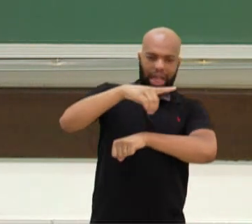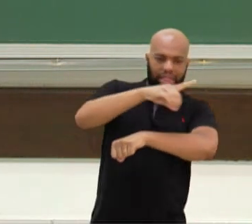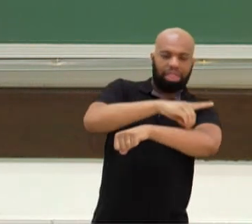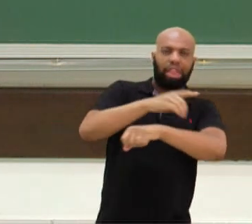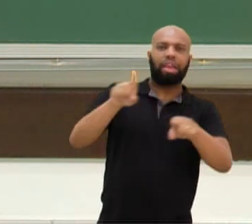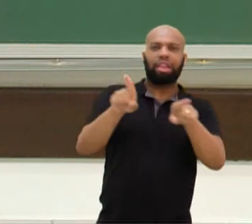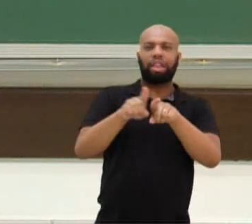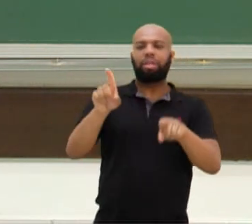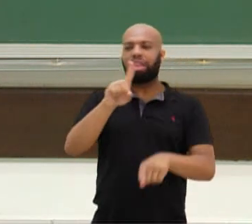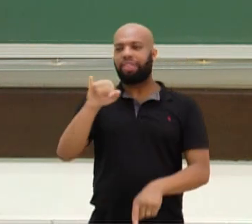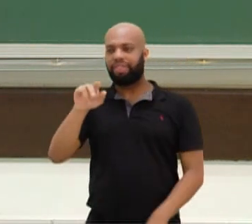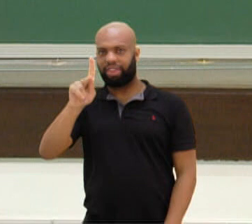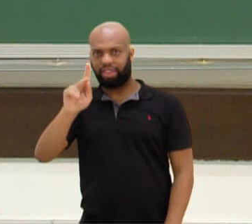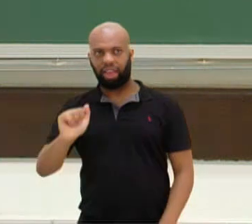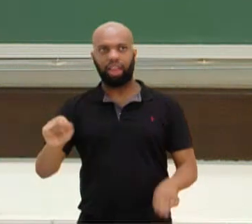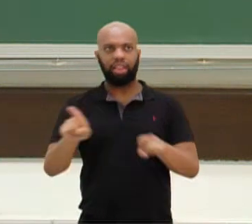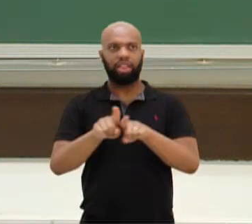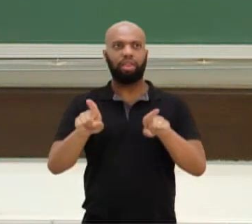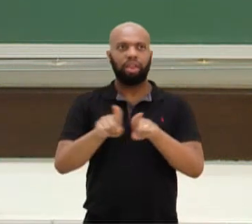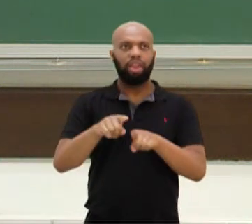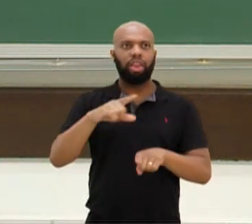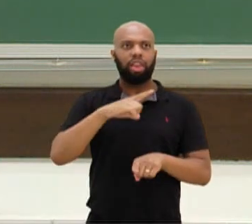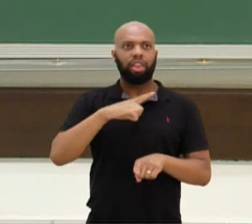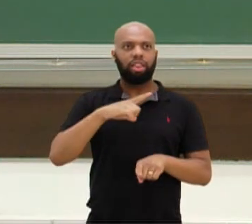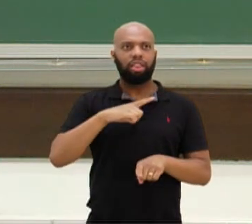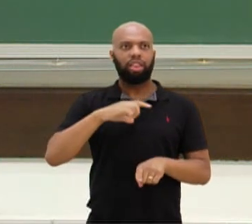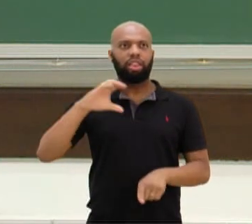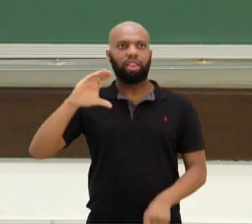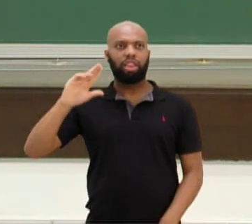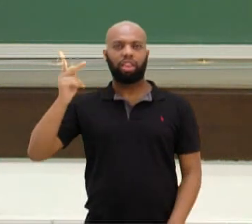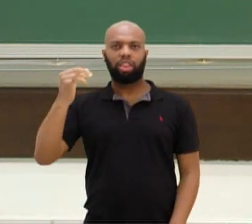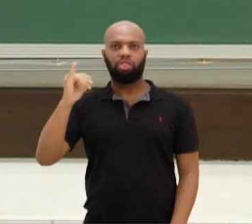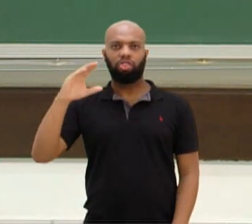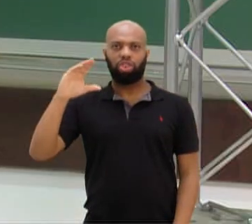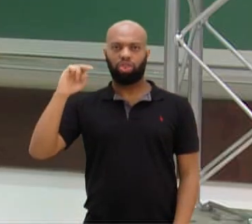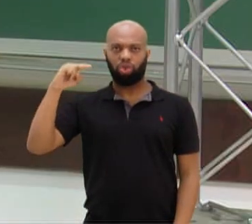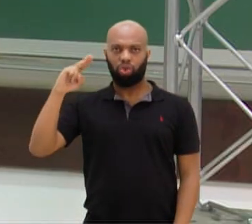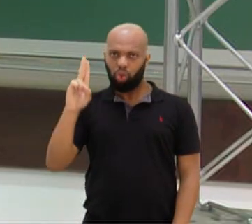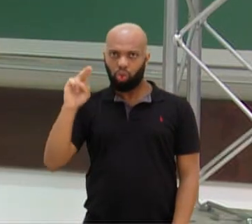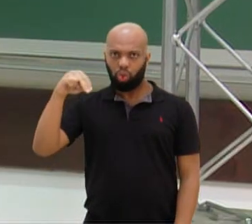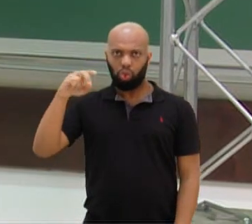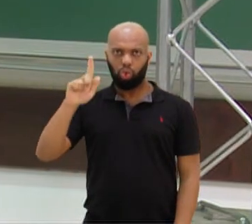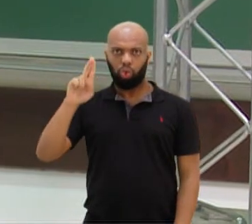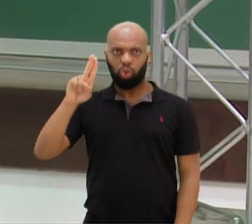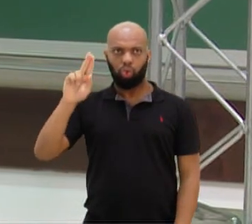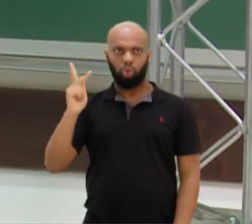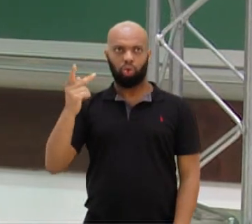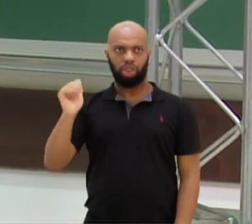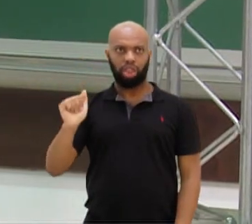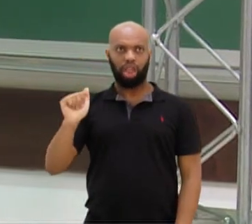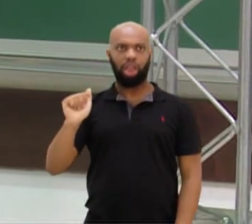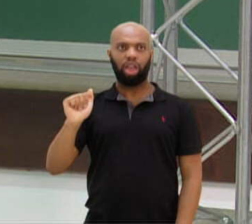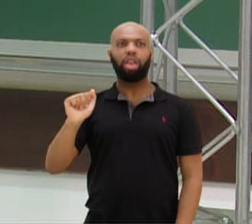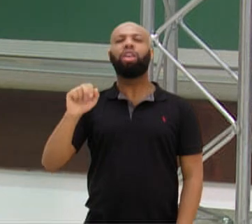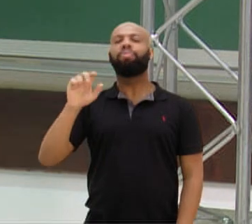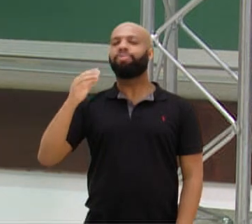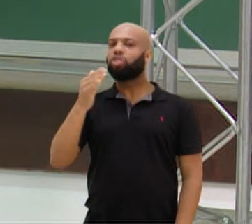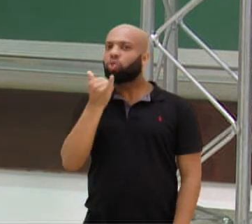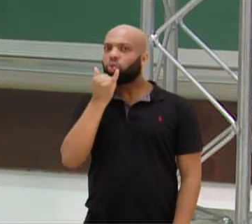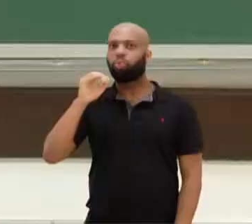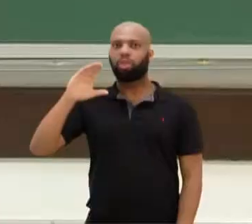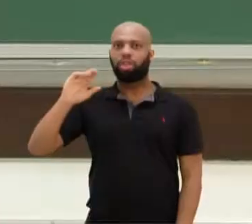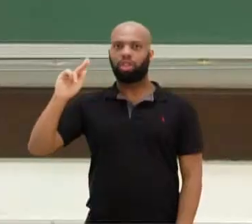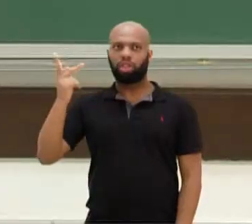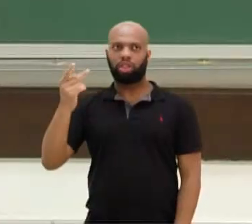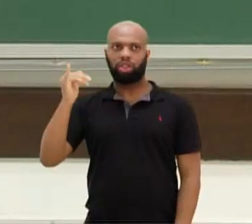época dessa campanha foi deixada uma doença de fora, porque ela não causava grandes preocupações para a gente. Então, qual que é a